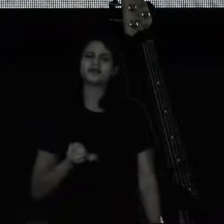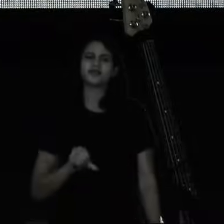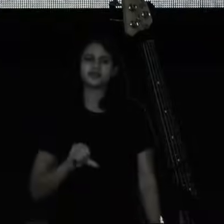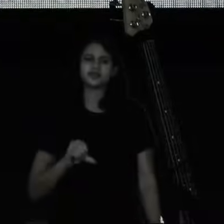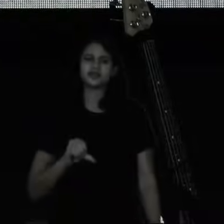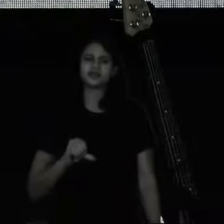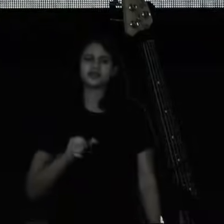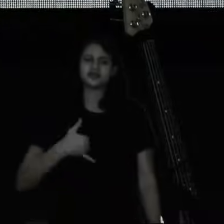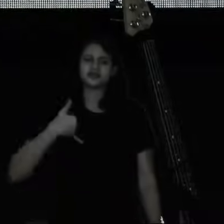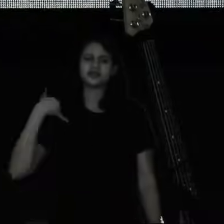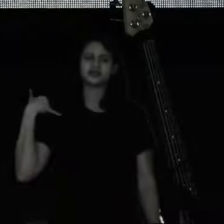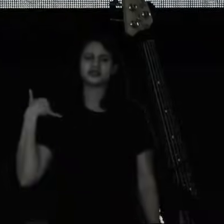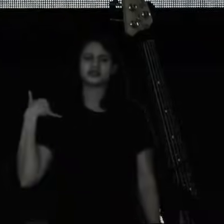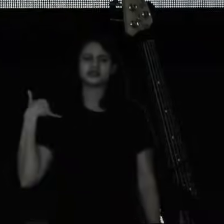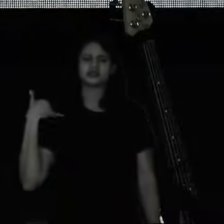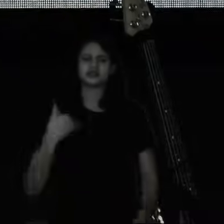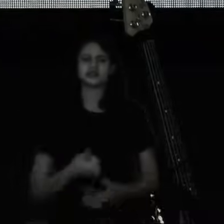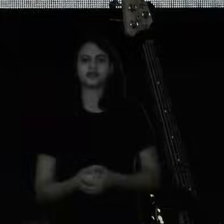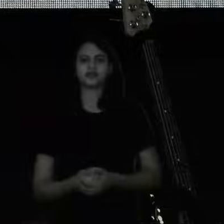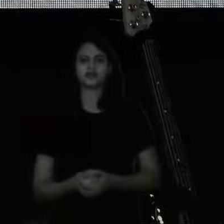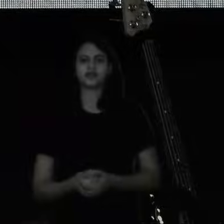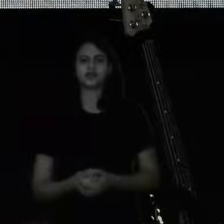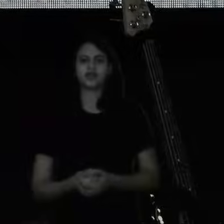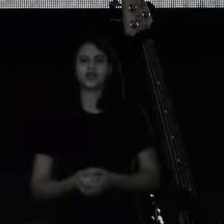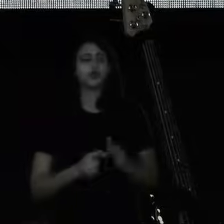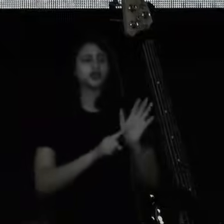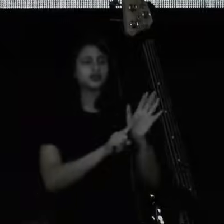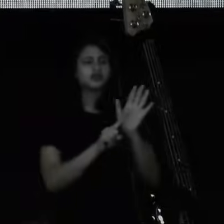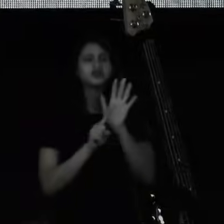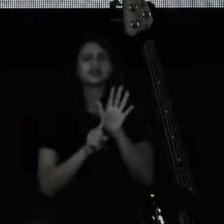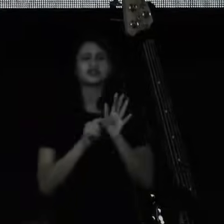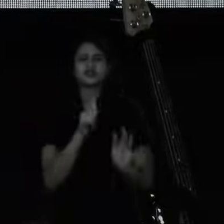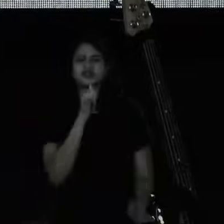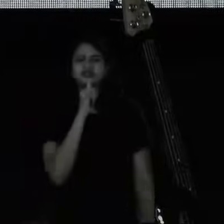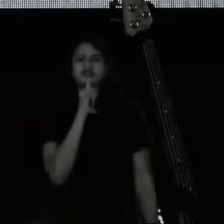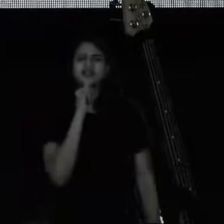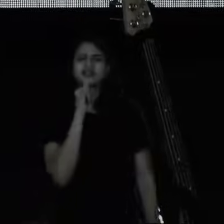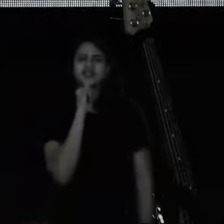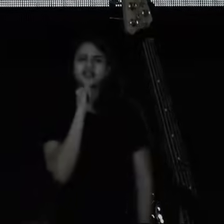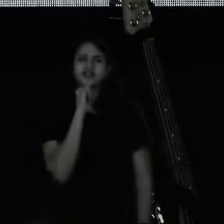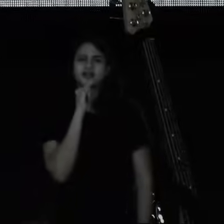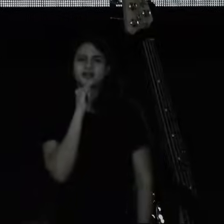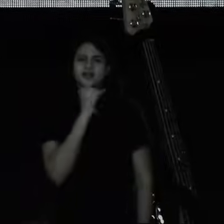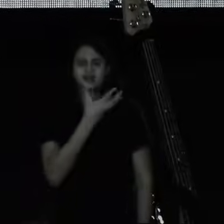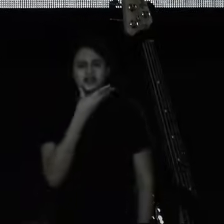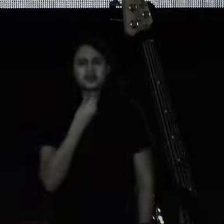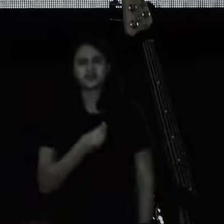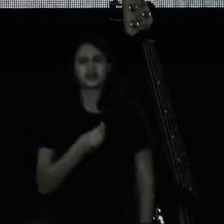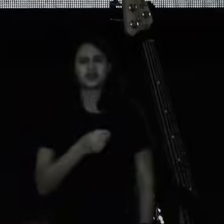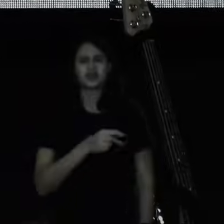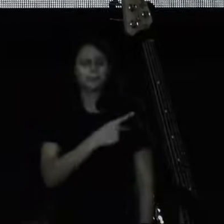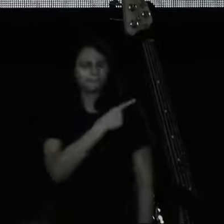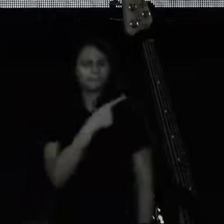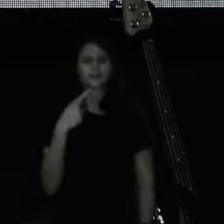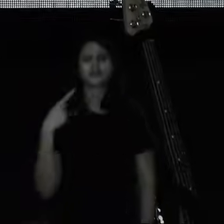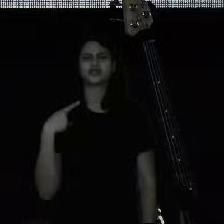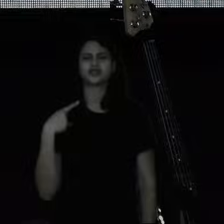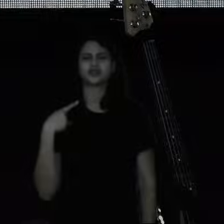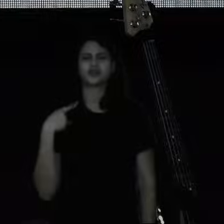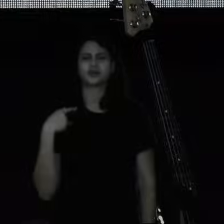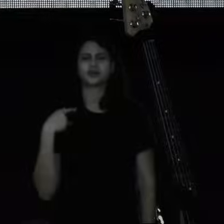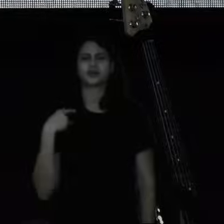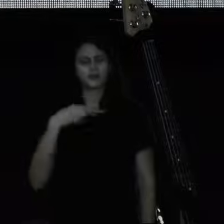Você sabe por que eu estou trazendo o exemplo de um cara que era um pastor, que era um missionário e que viveu isso